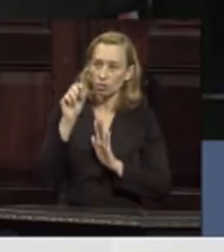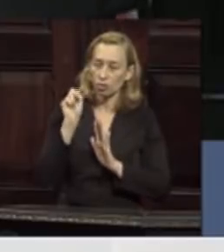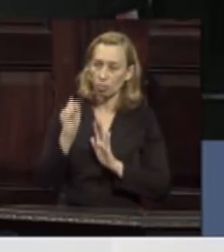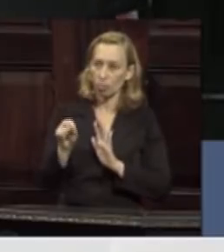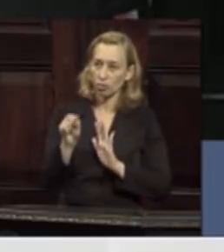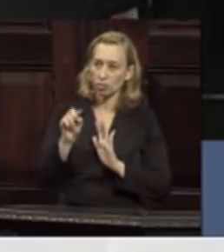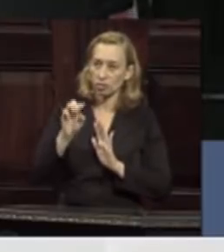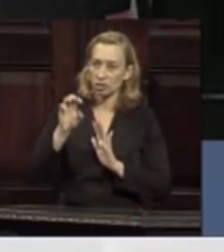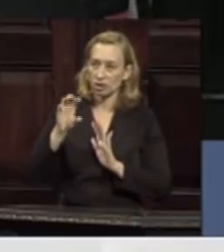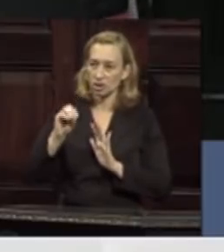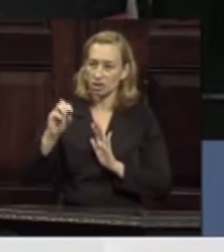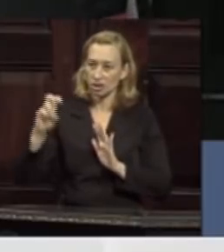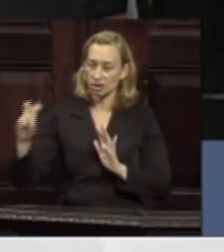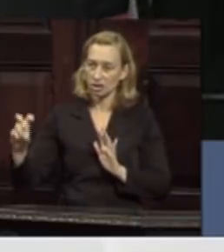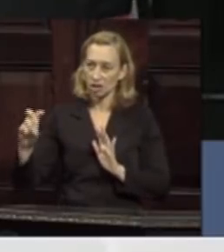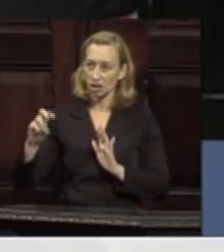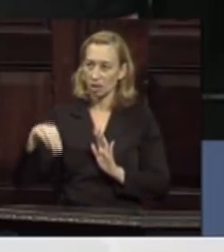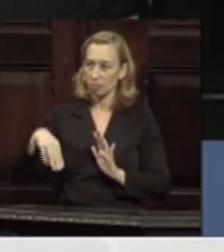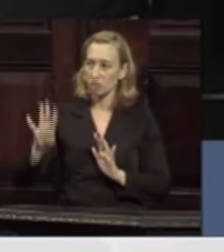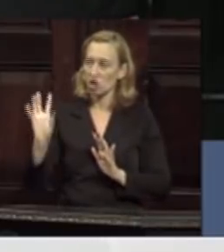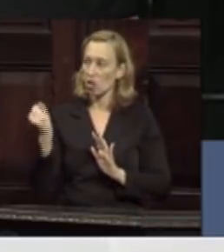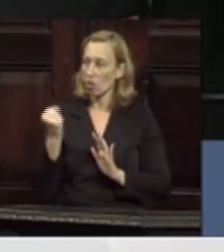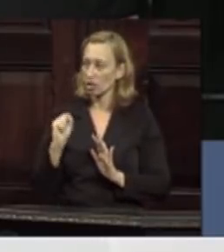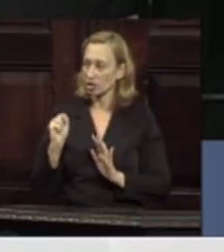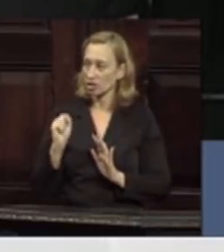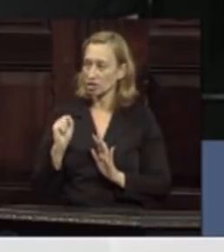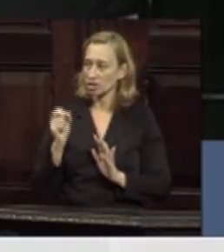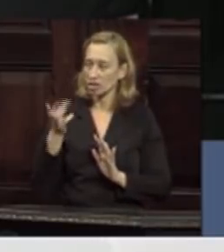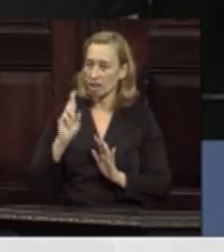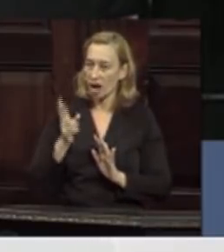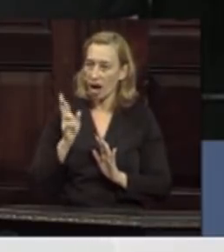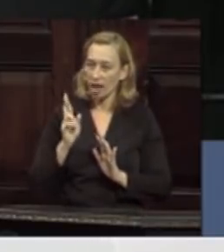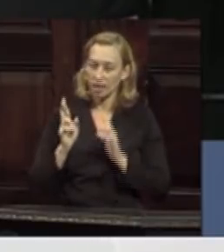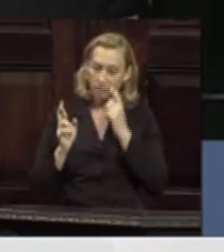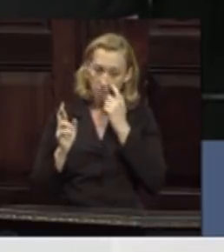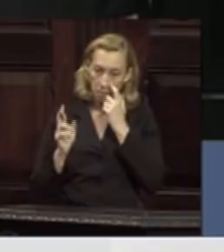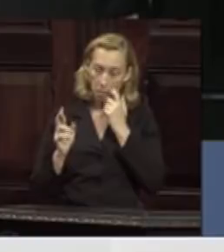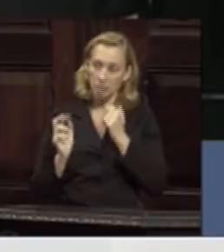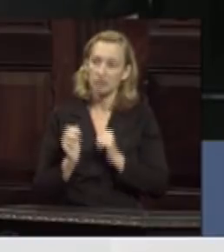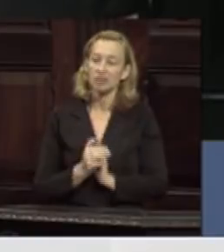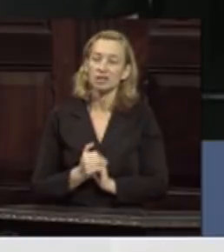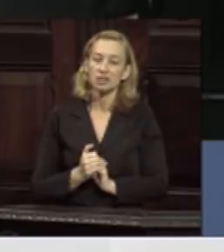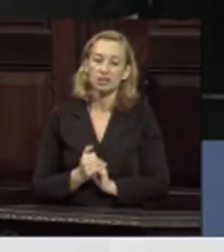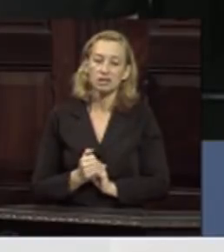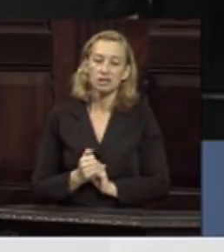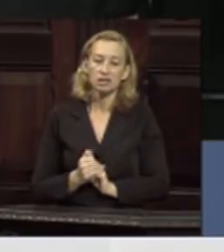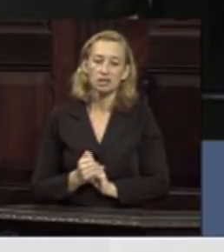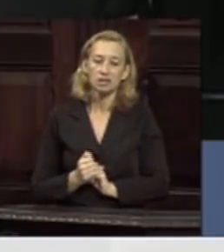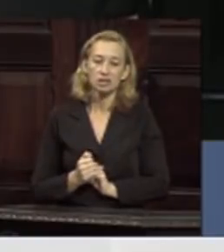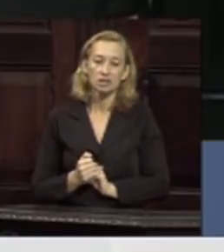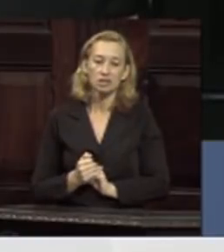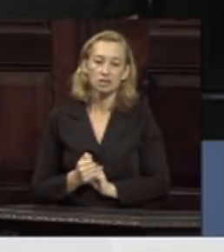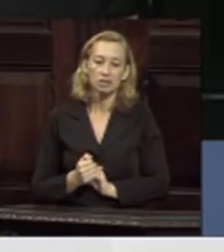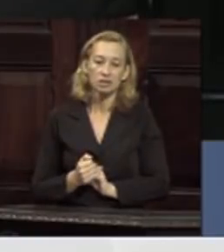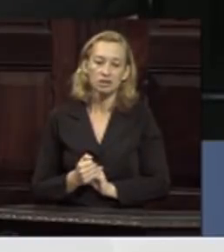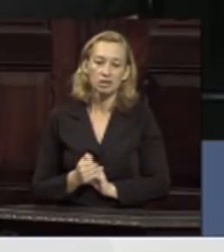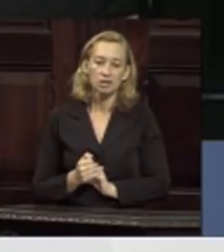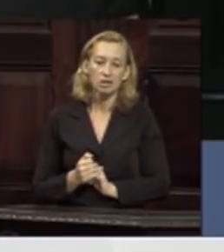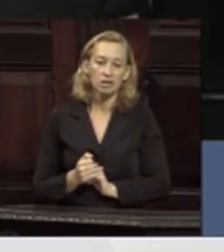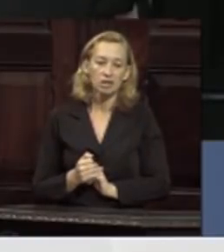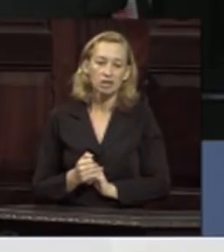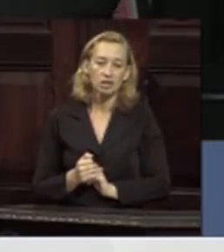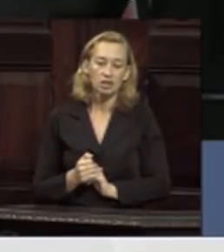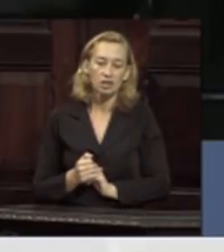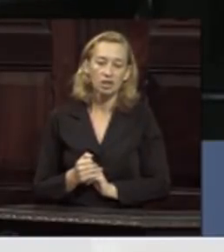bilhões de reais. Então, todos os números estão dados. Não foi por inspiração da mãe de Ná.